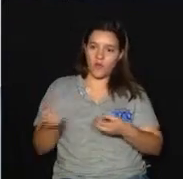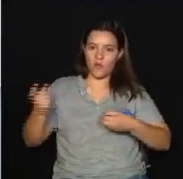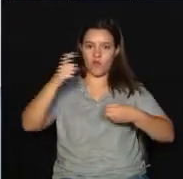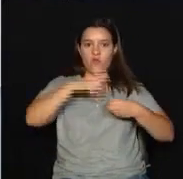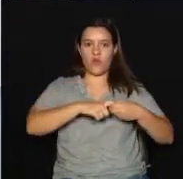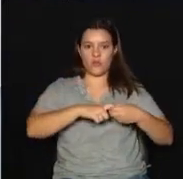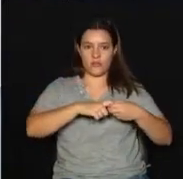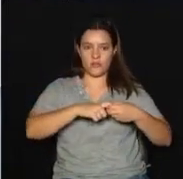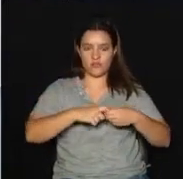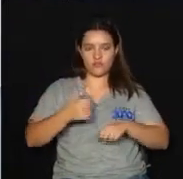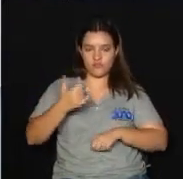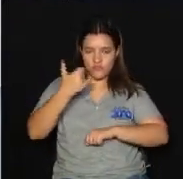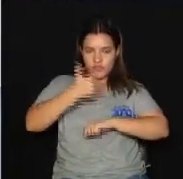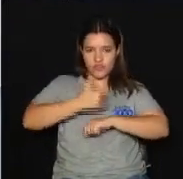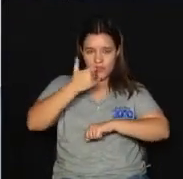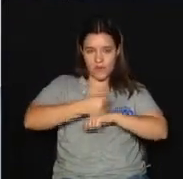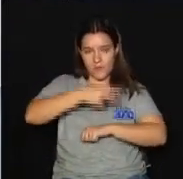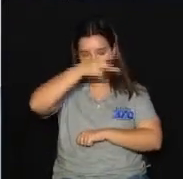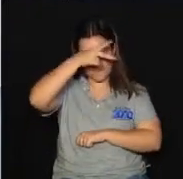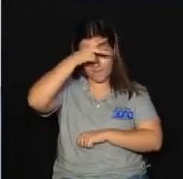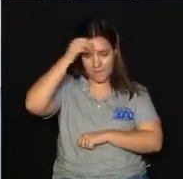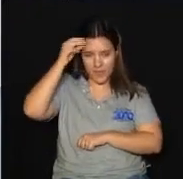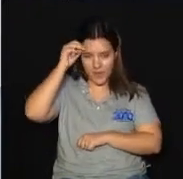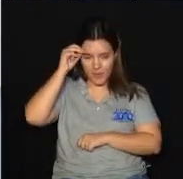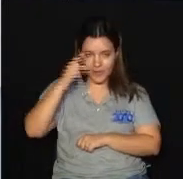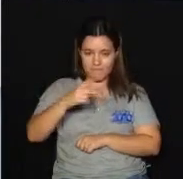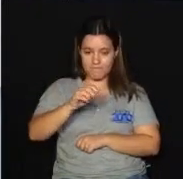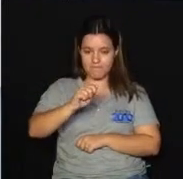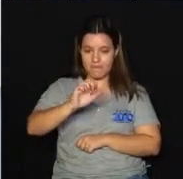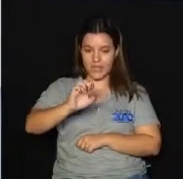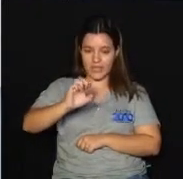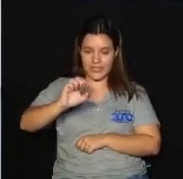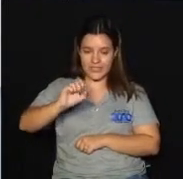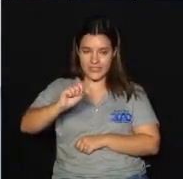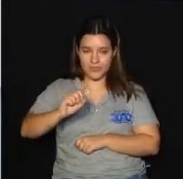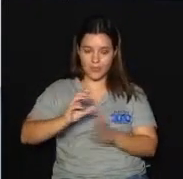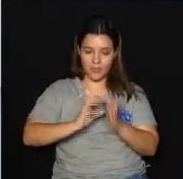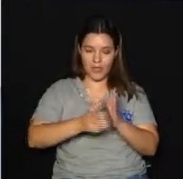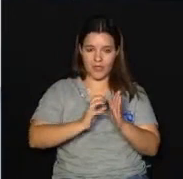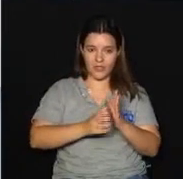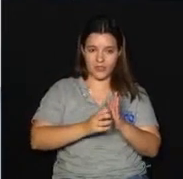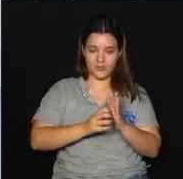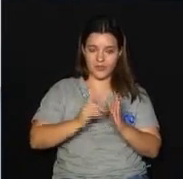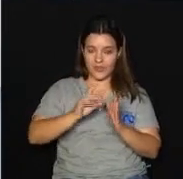retornando então como chefe máximo do executivo. Eduardo Paes, do DEM. Neste momento,